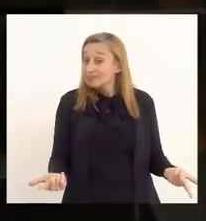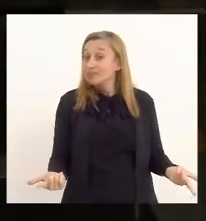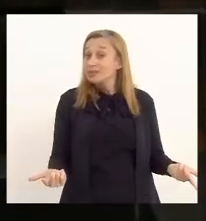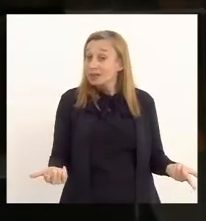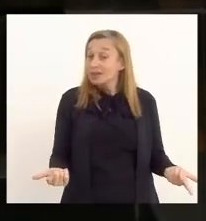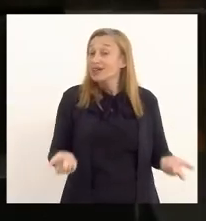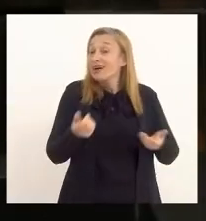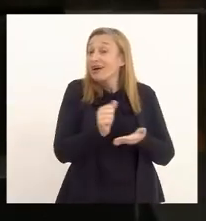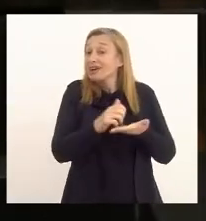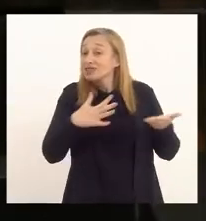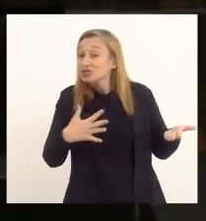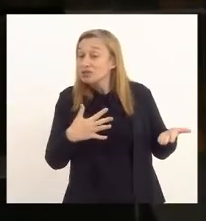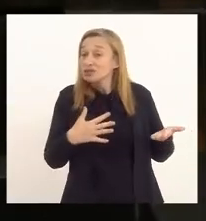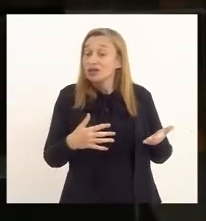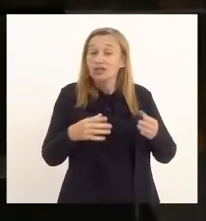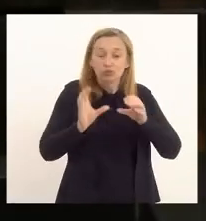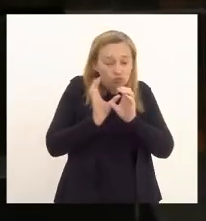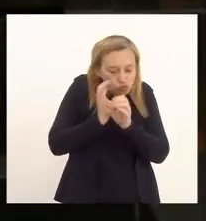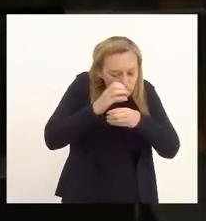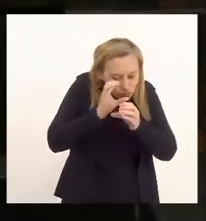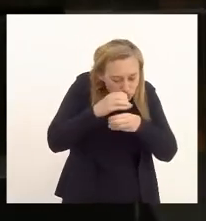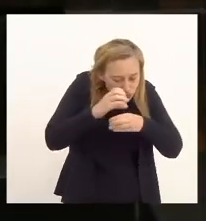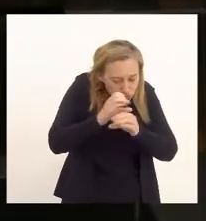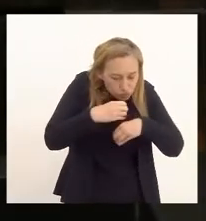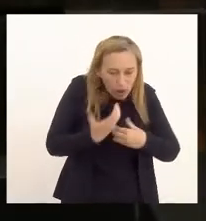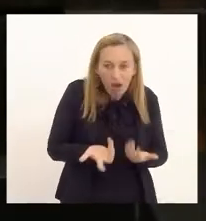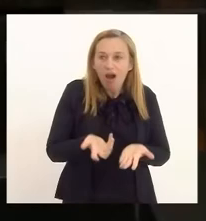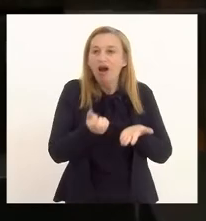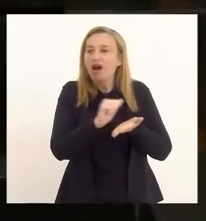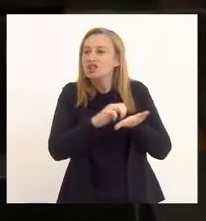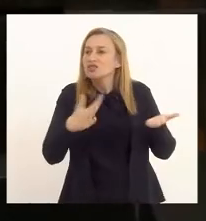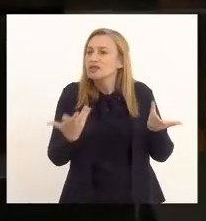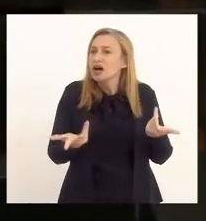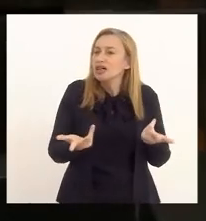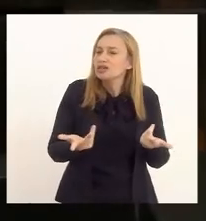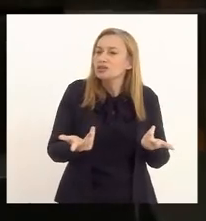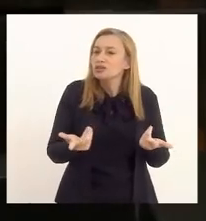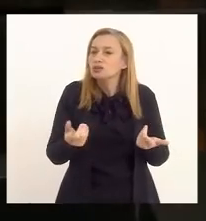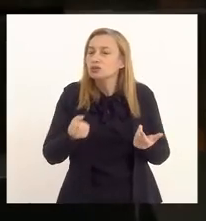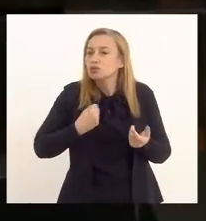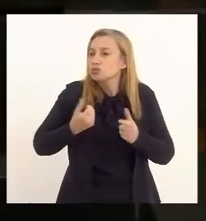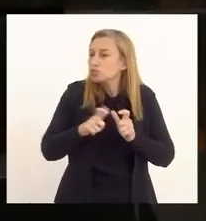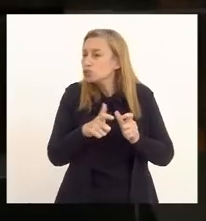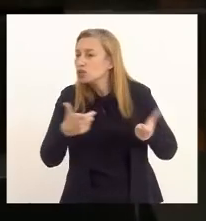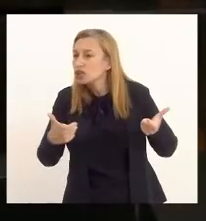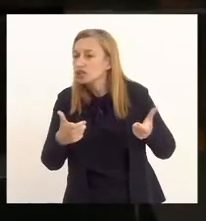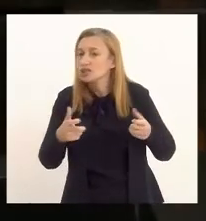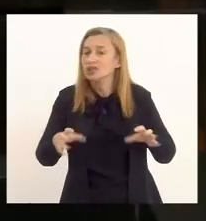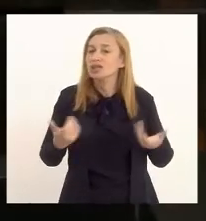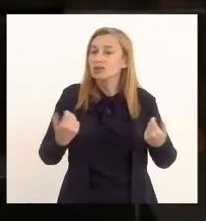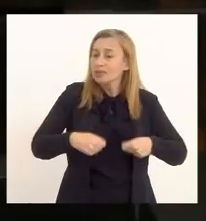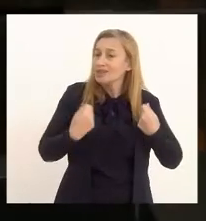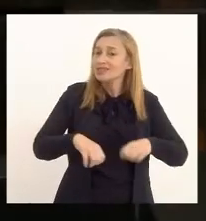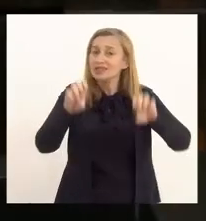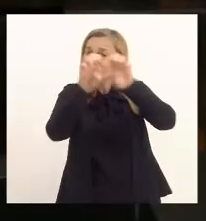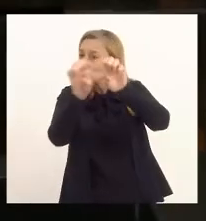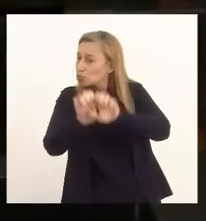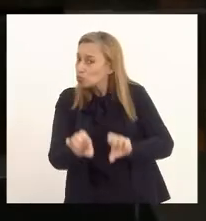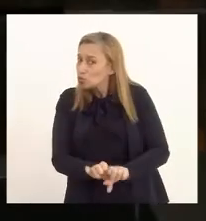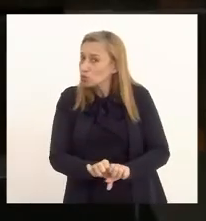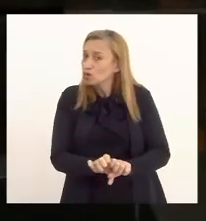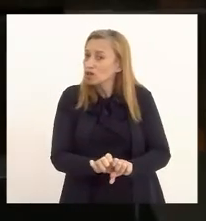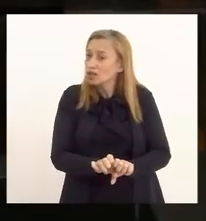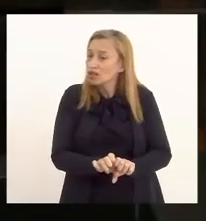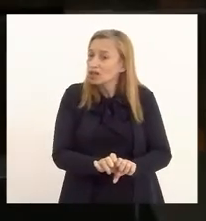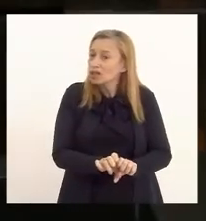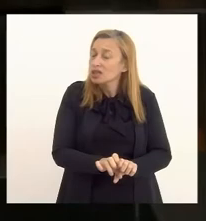de atividades com microscópios, atividades que demandam um tipo de estrutura que,